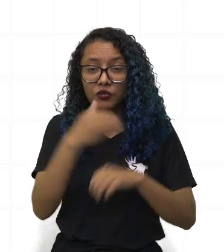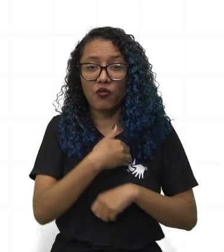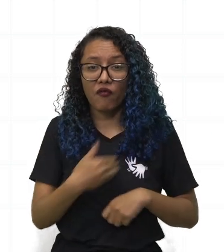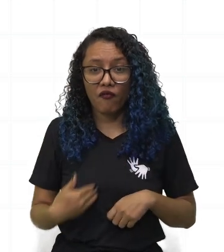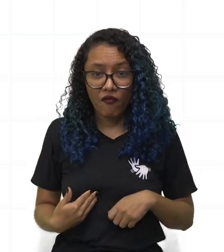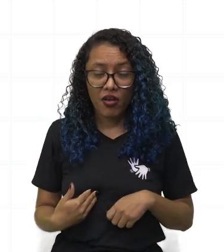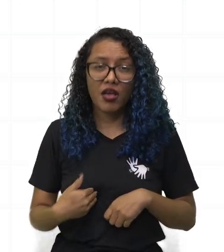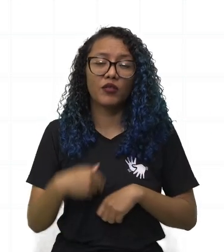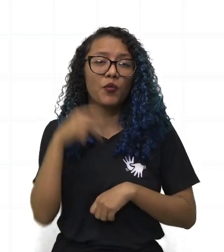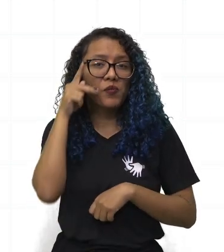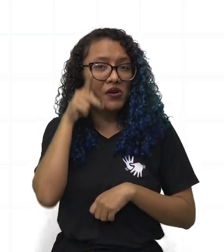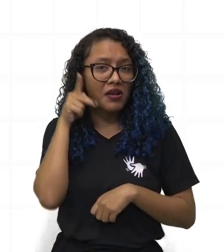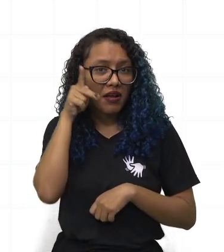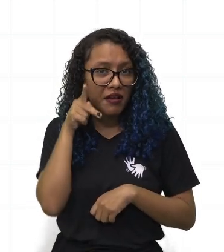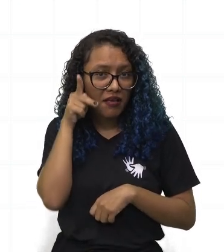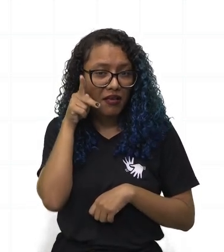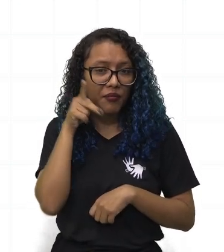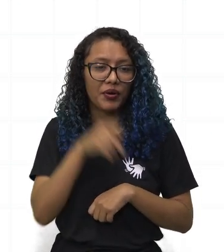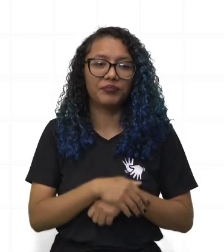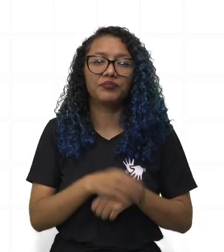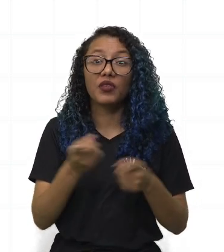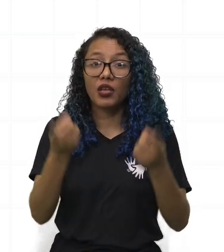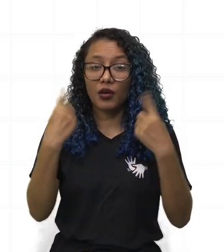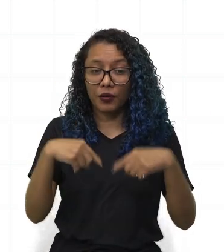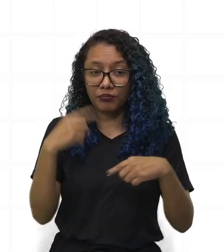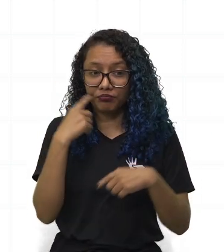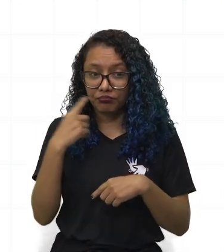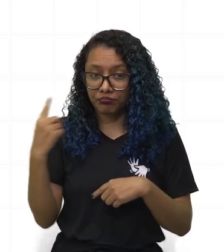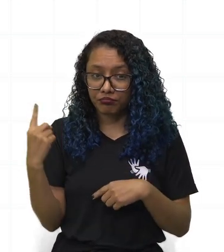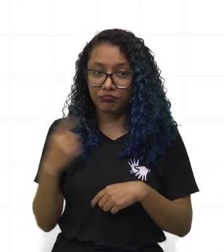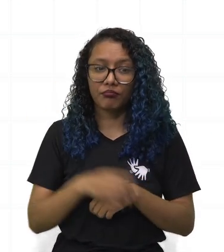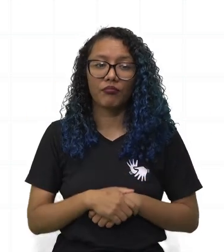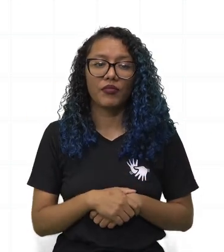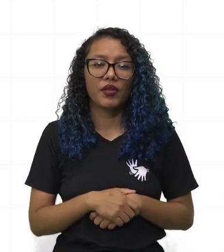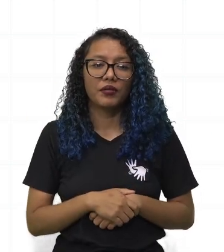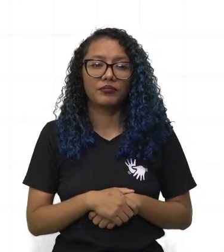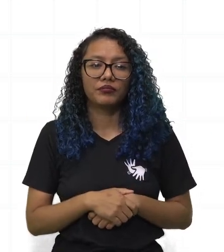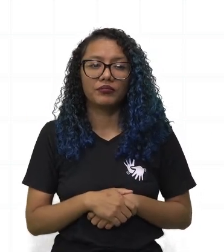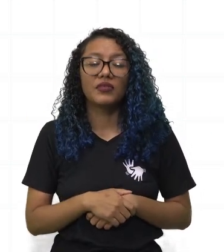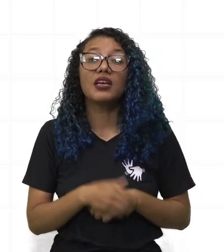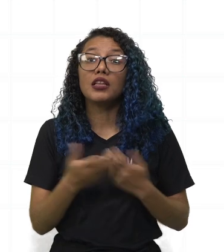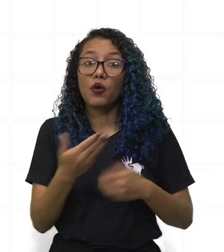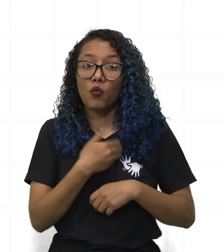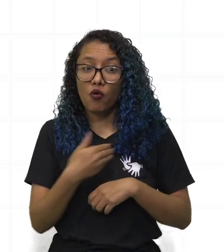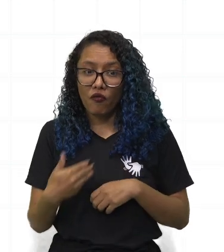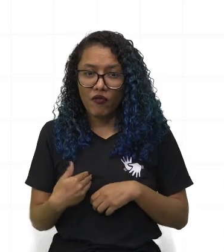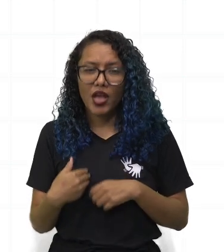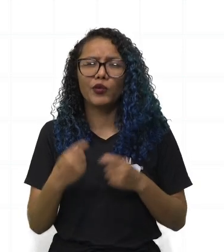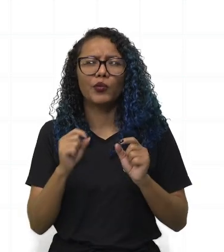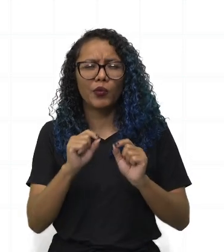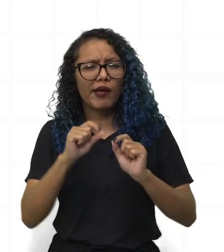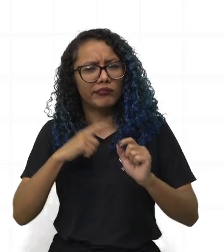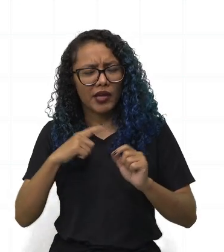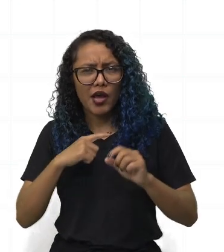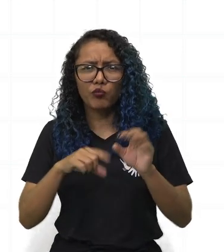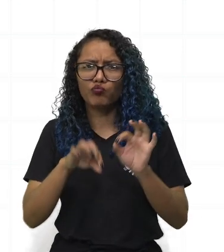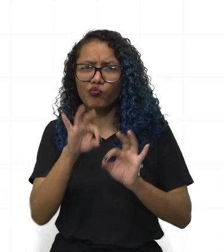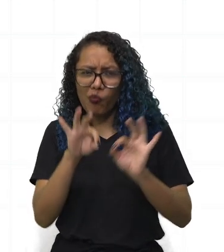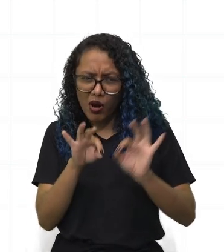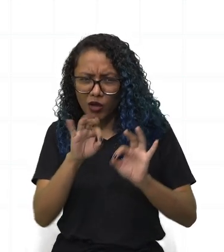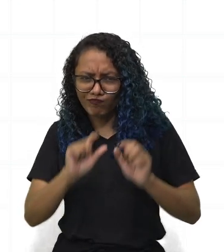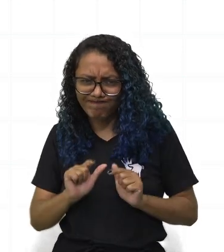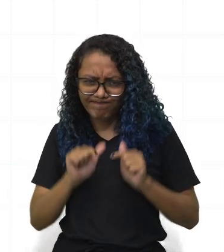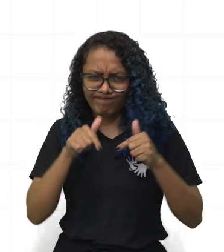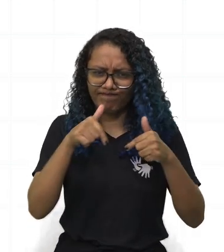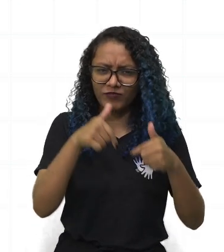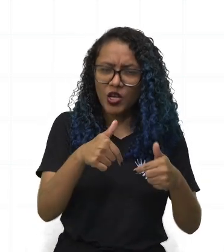uma outra manchete que eu trago para vocês é sobre o governo do estado atua com plano de contingência contra a